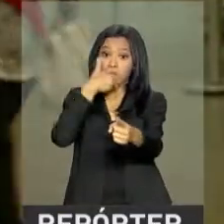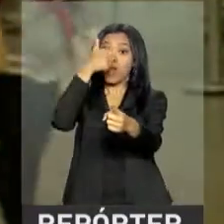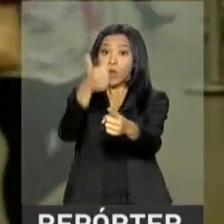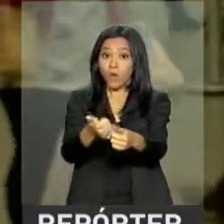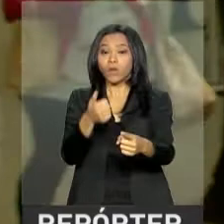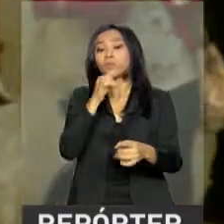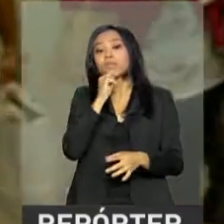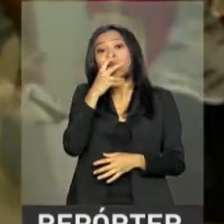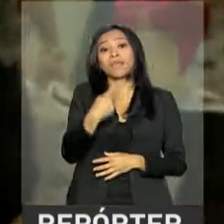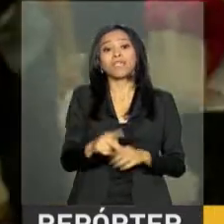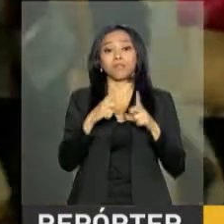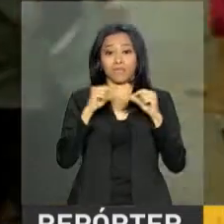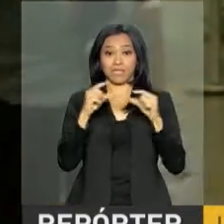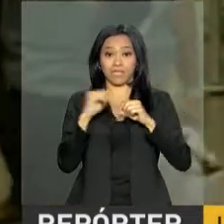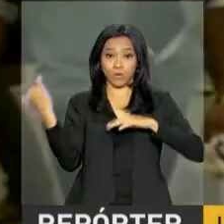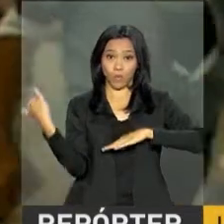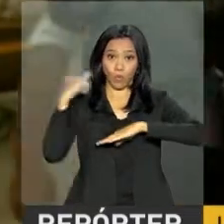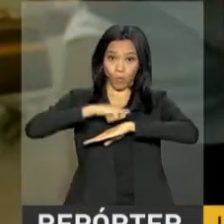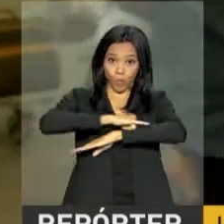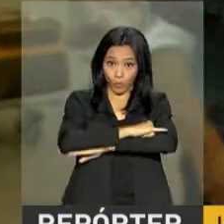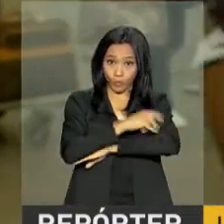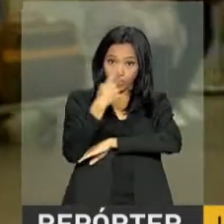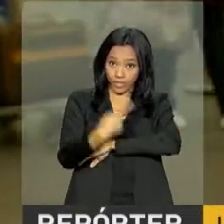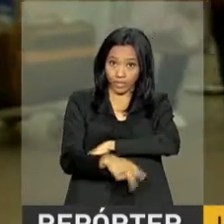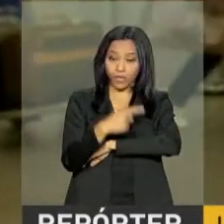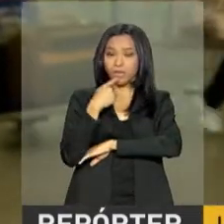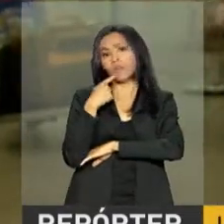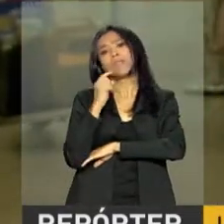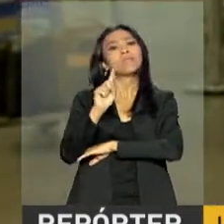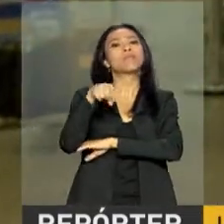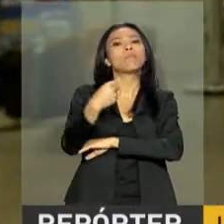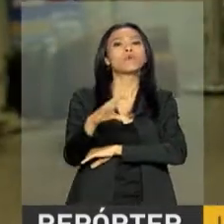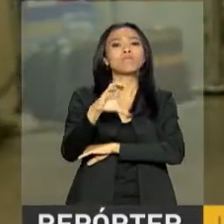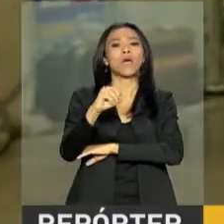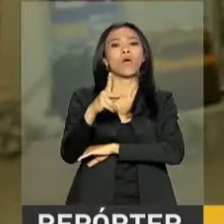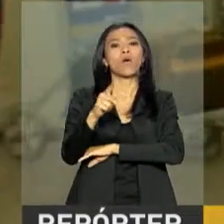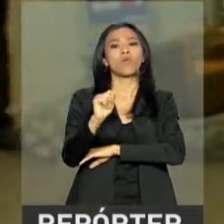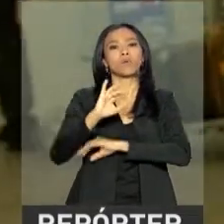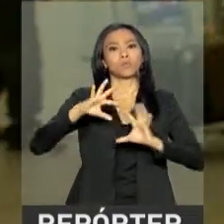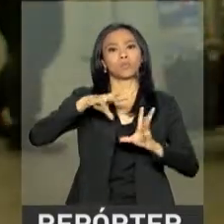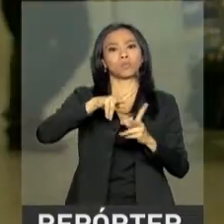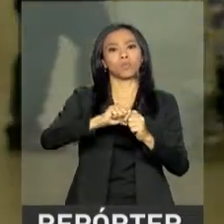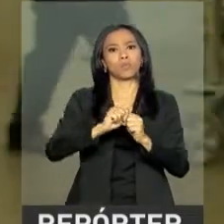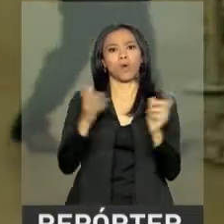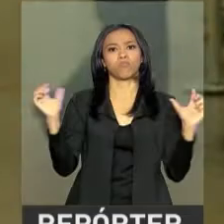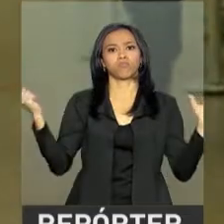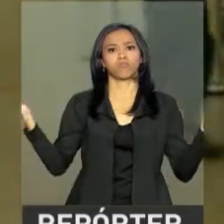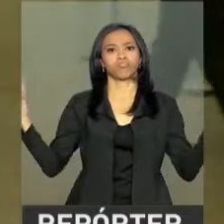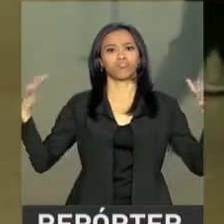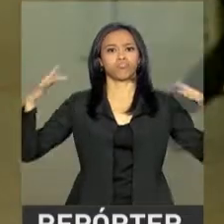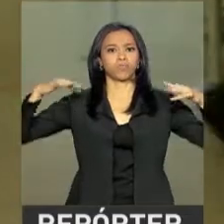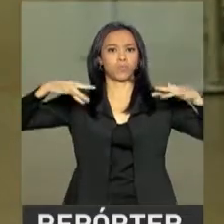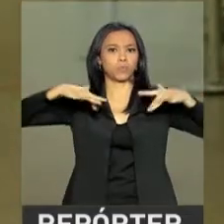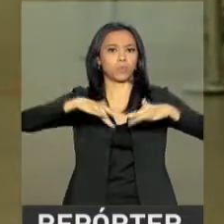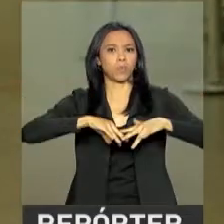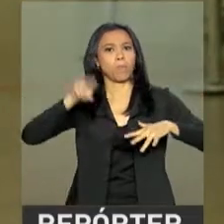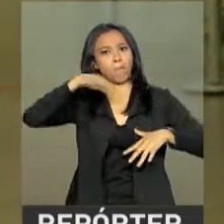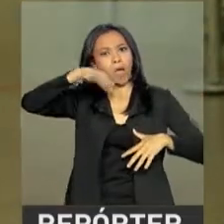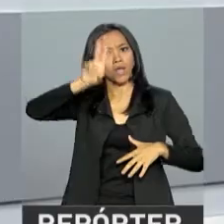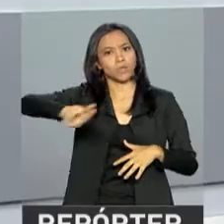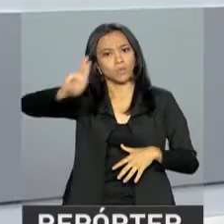é um exemplo mann e depois da copa do mundo o crescimento do aeroporto aqui então acho que a tendência é que esteja cada vez